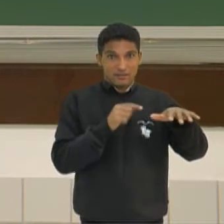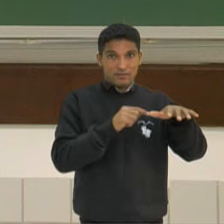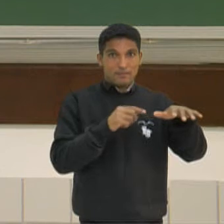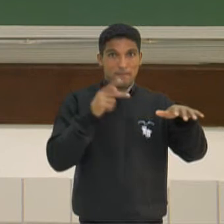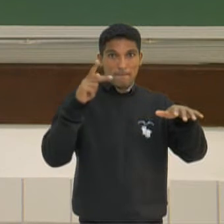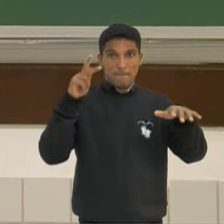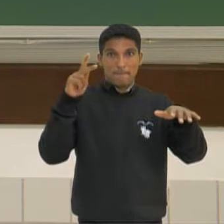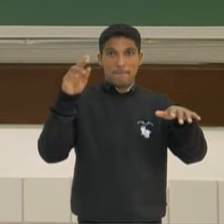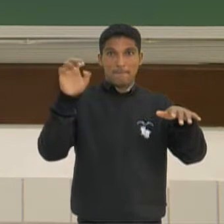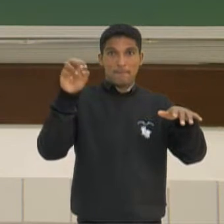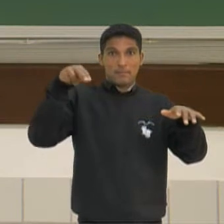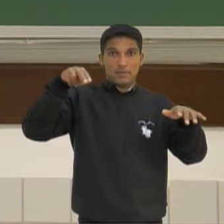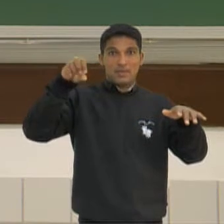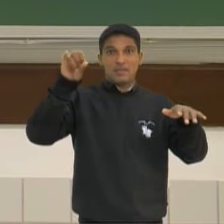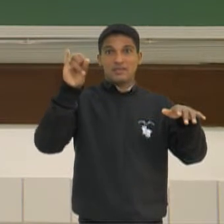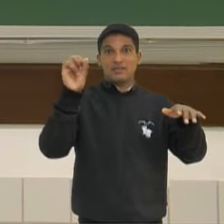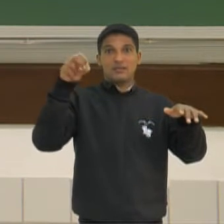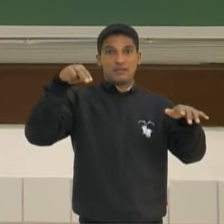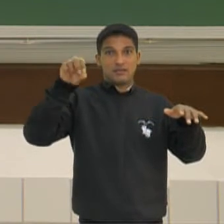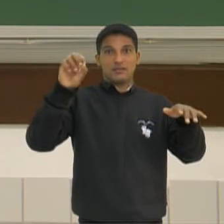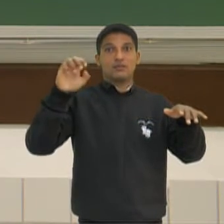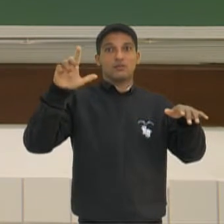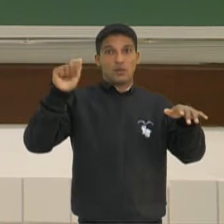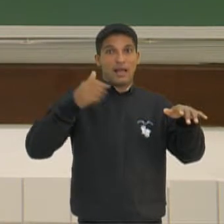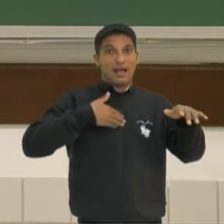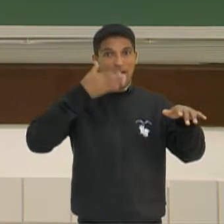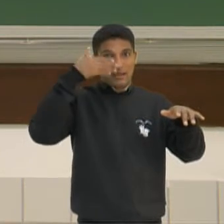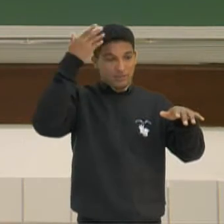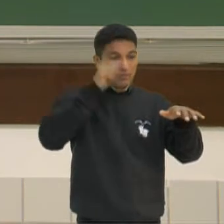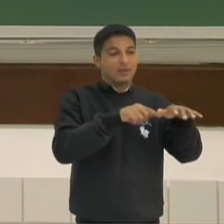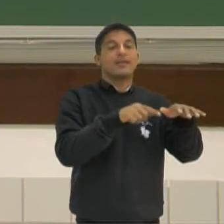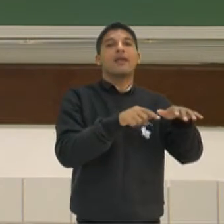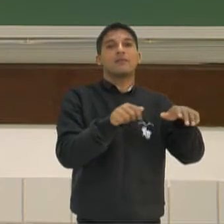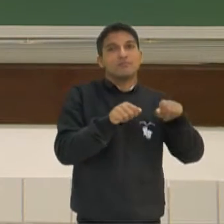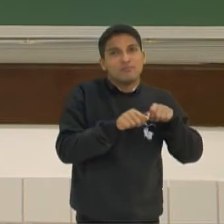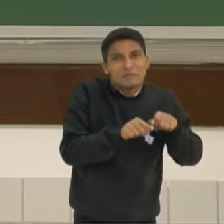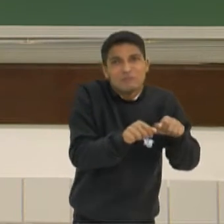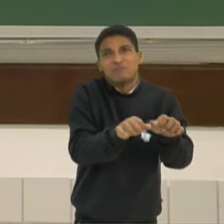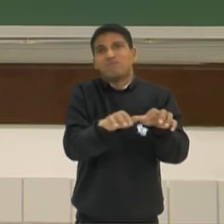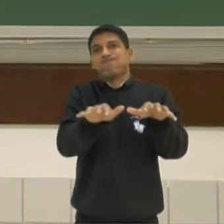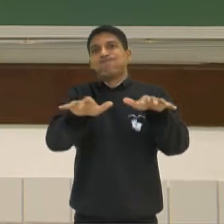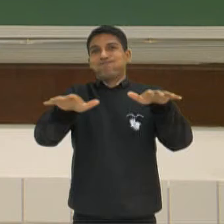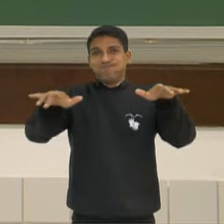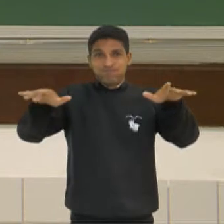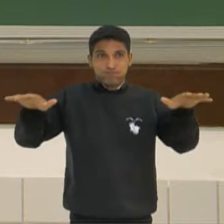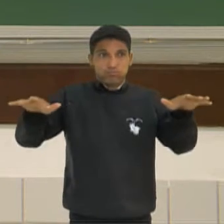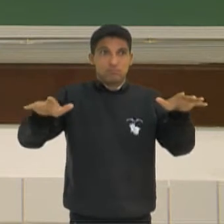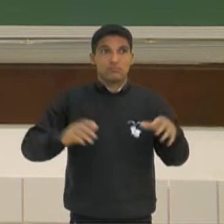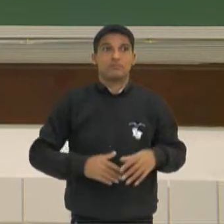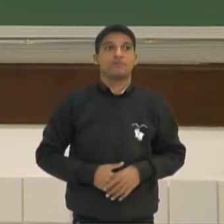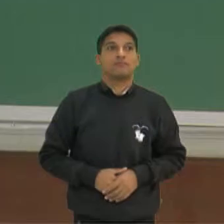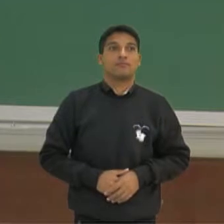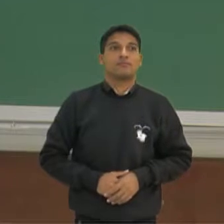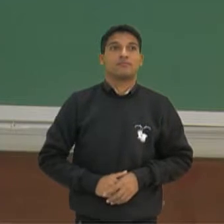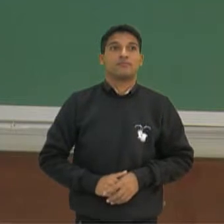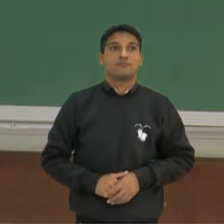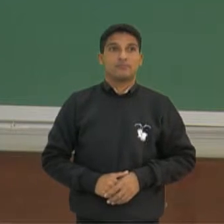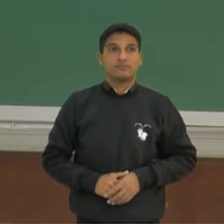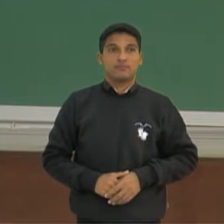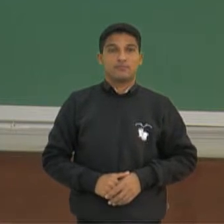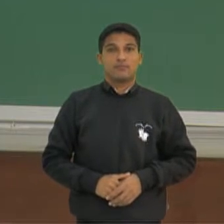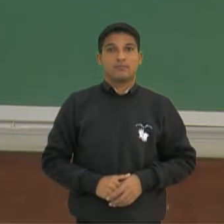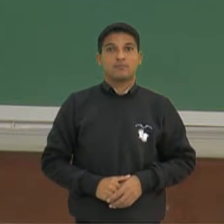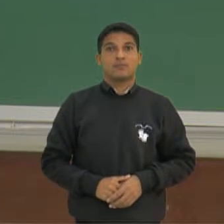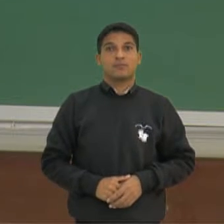Arábica. E essa dinastia dos Omíadas, ela vai ter um contexto um tanto diferente da